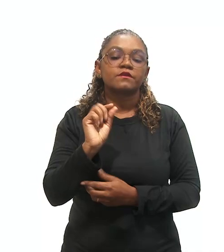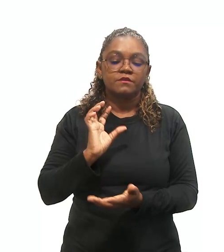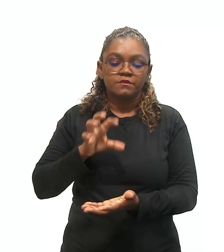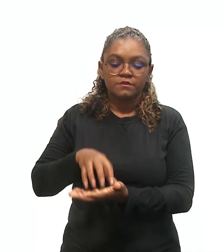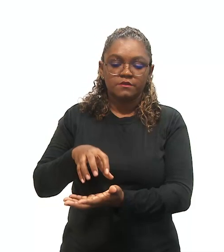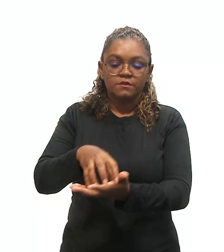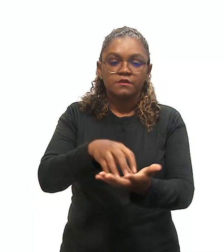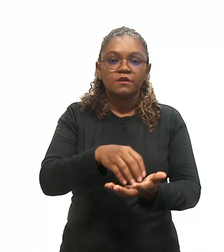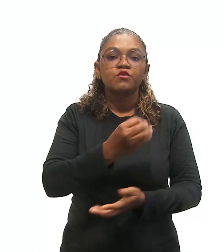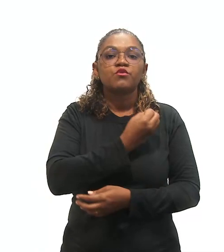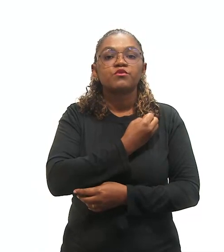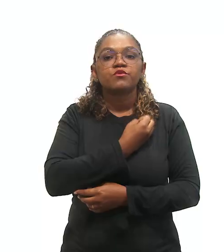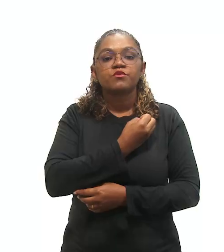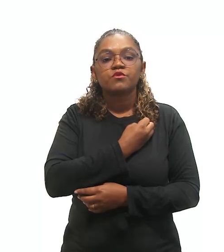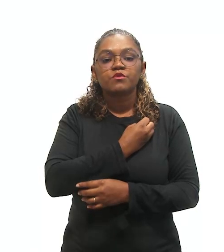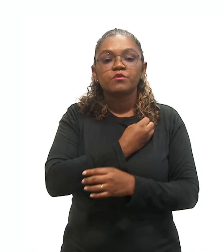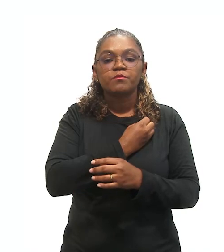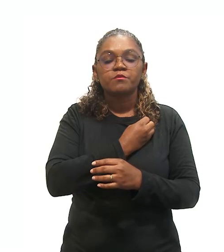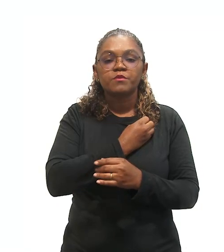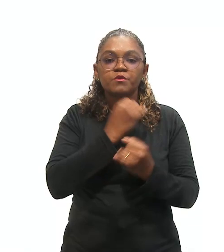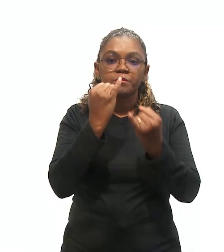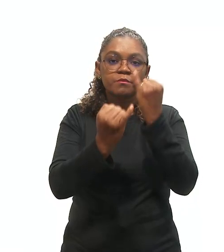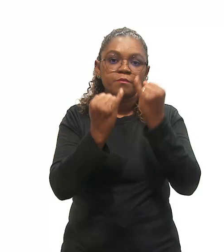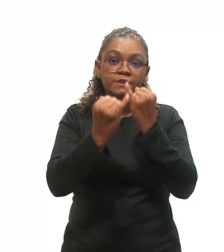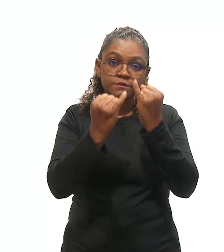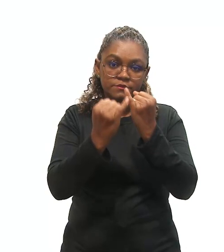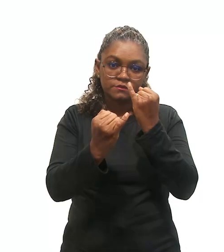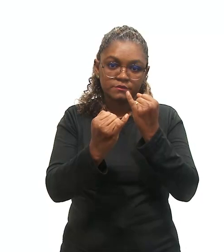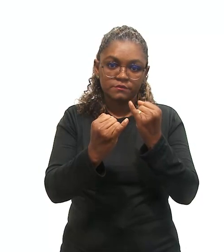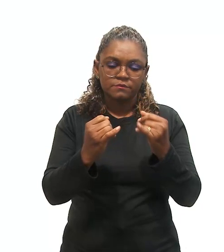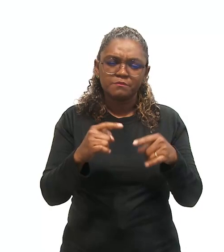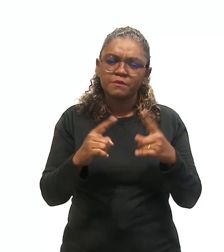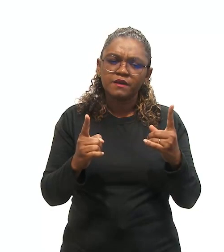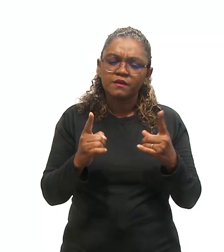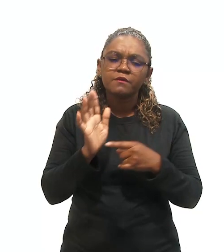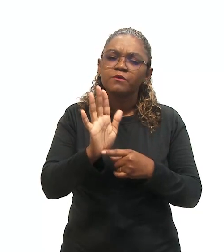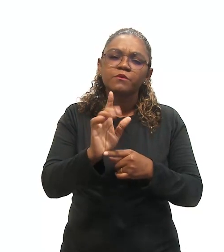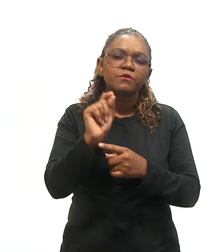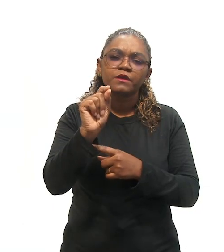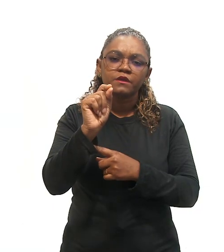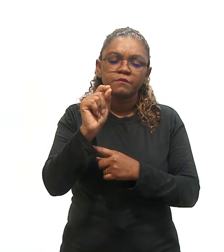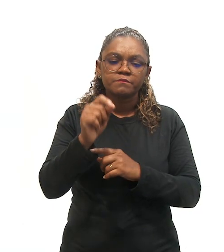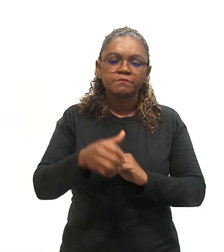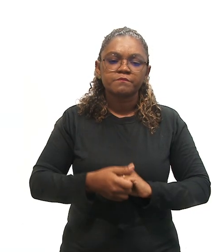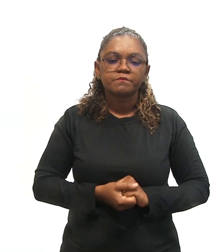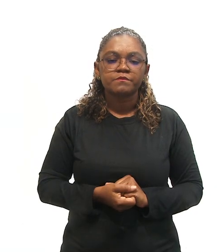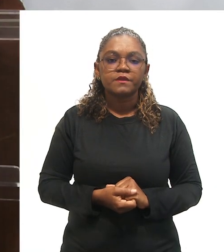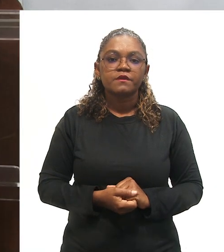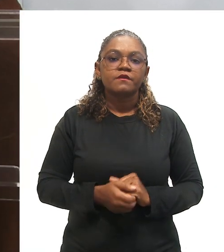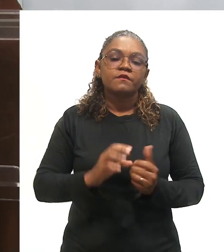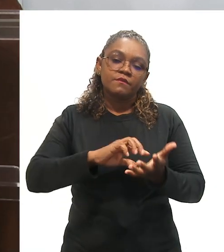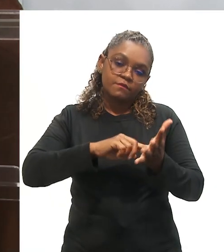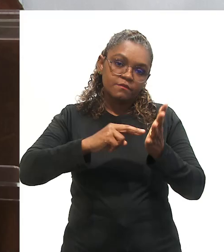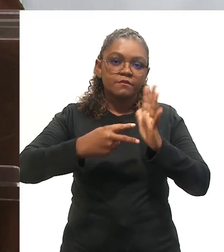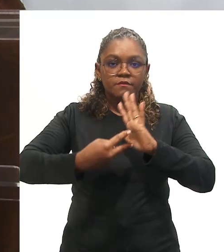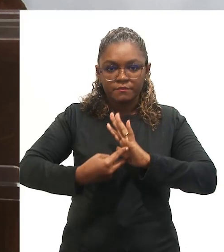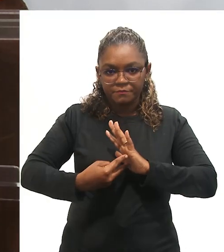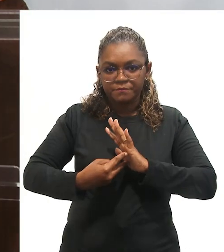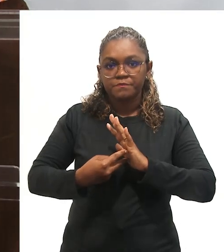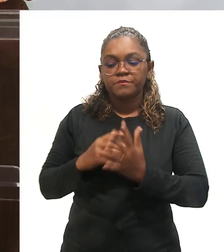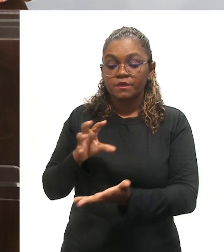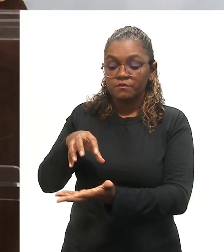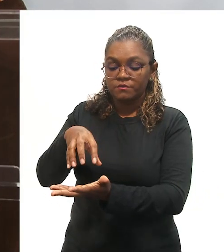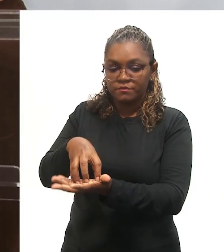internos, eles teriam uma numeração equivalente. Então, o que eu quero trazer para vocês aqui? Que as